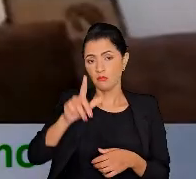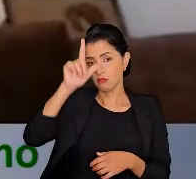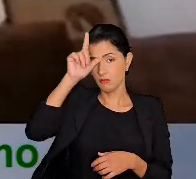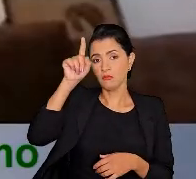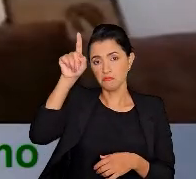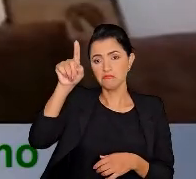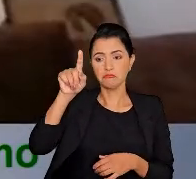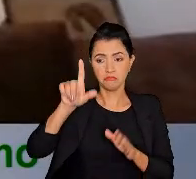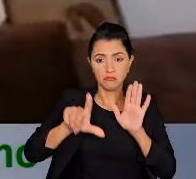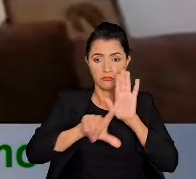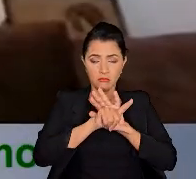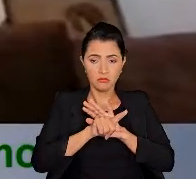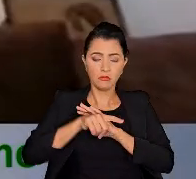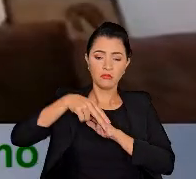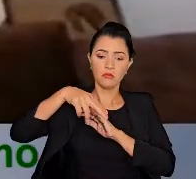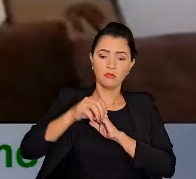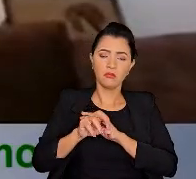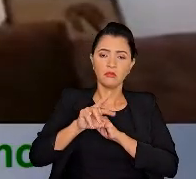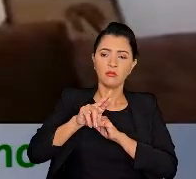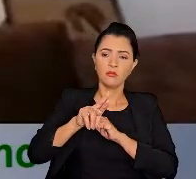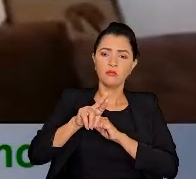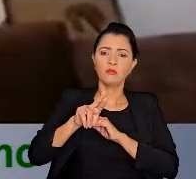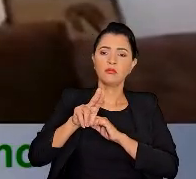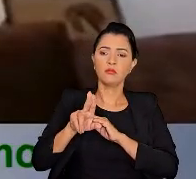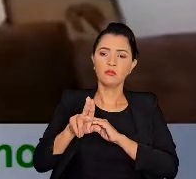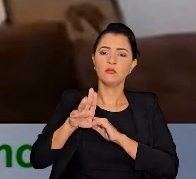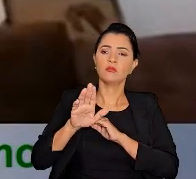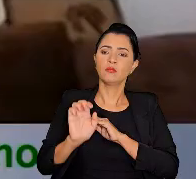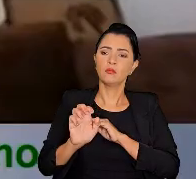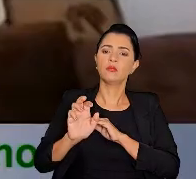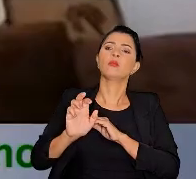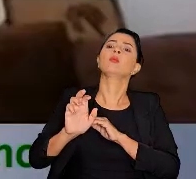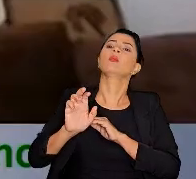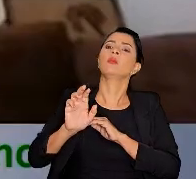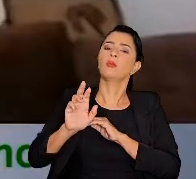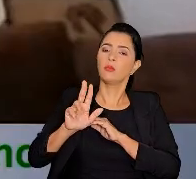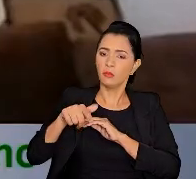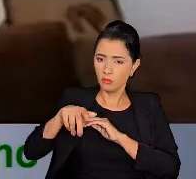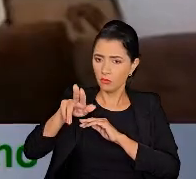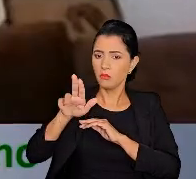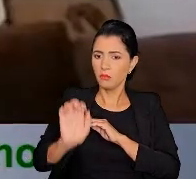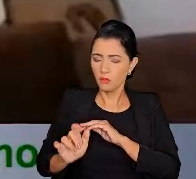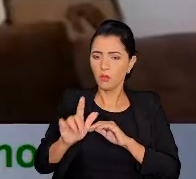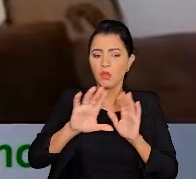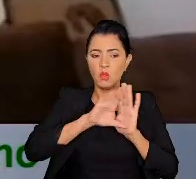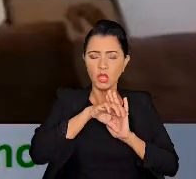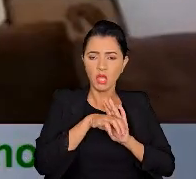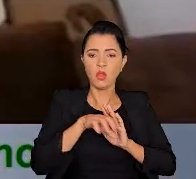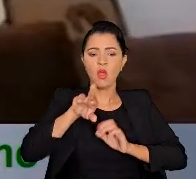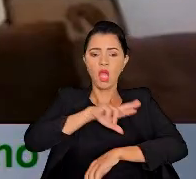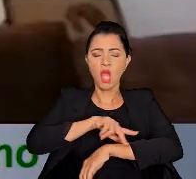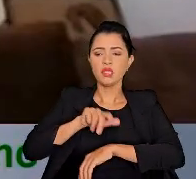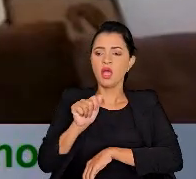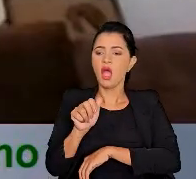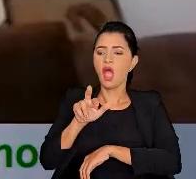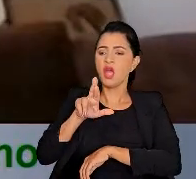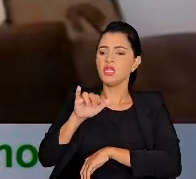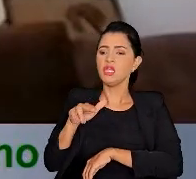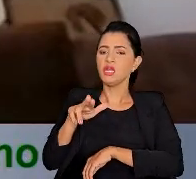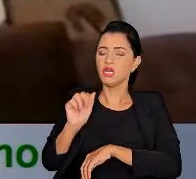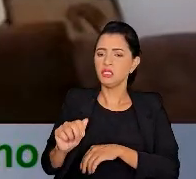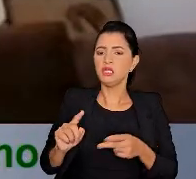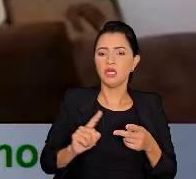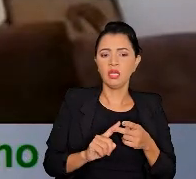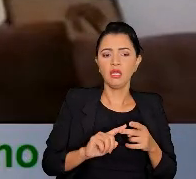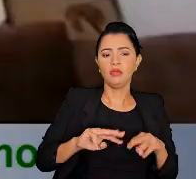essas leis de Nuremberg, esse conceito de raça ariana e de raça hebraica, sem nenhum fundamento científico,